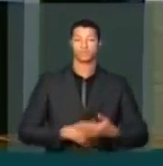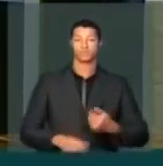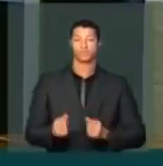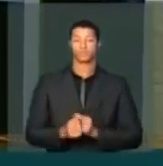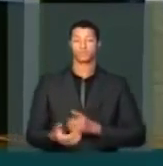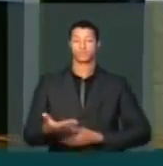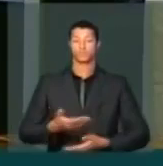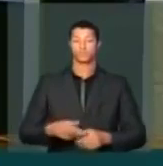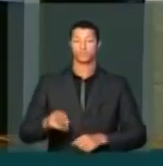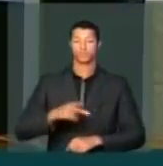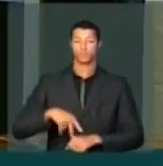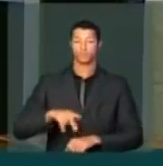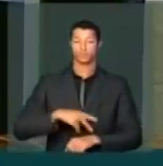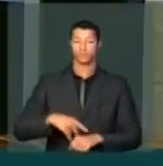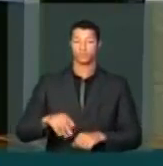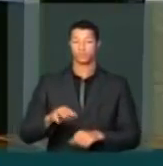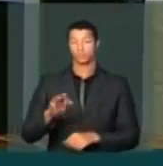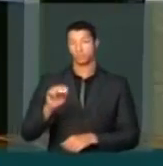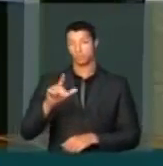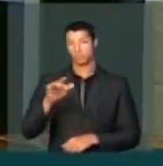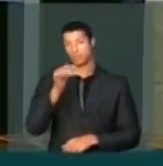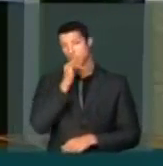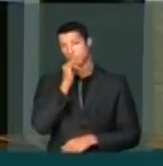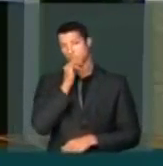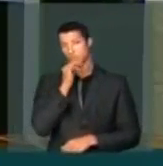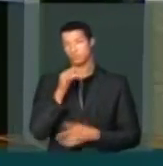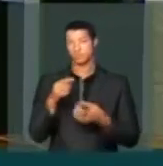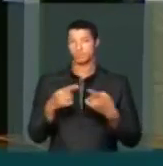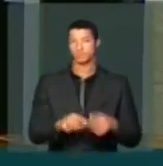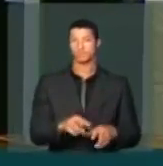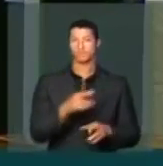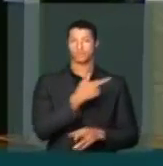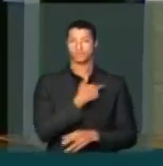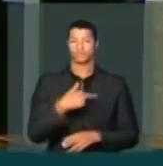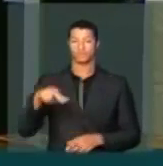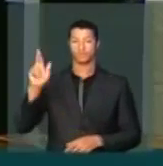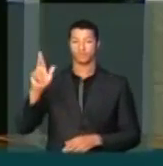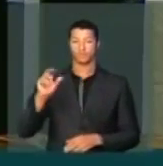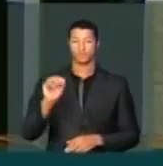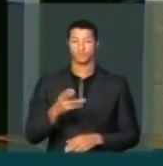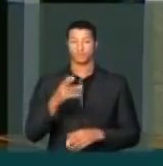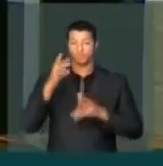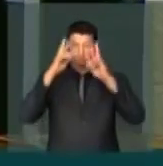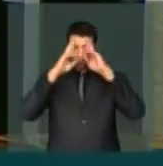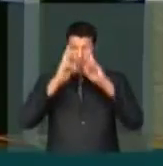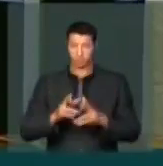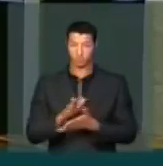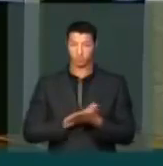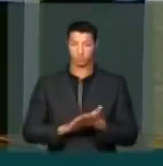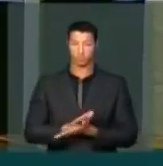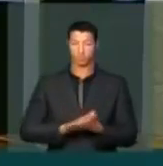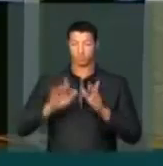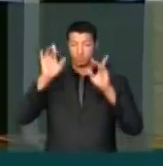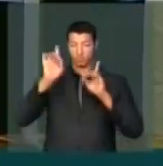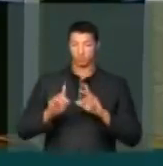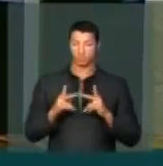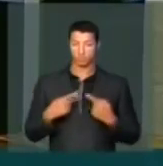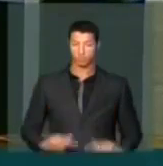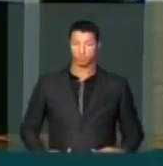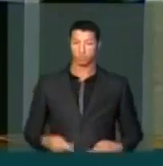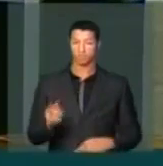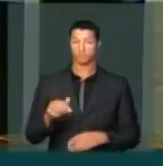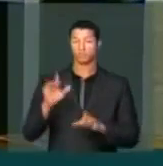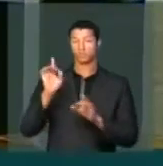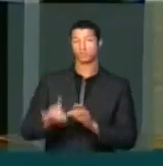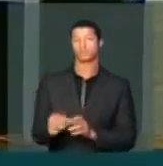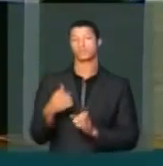que promovam ou tolerem, por exemplo, a perseguição religiosa ou desrespeitem os direitos humanos. É nessa